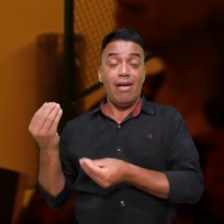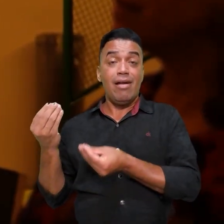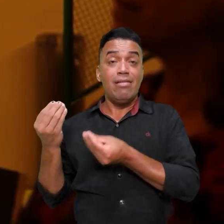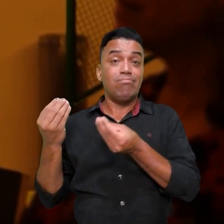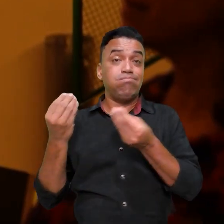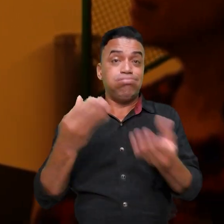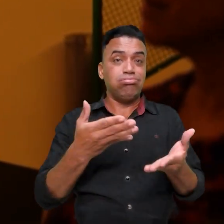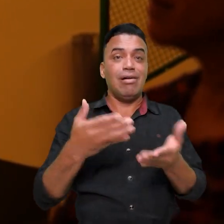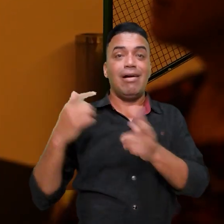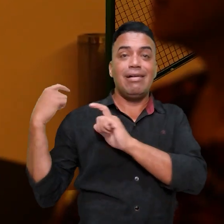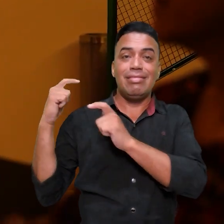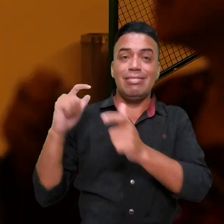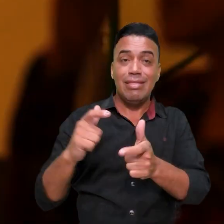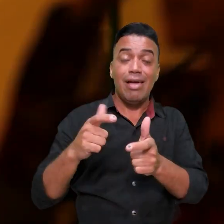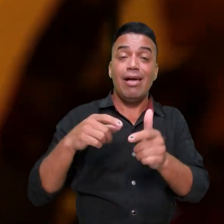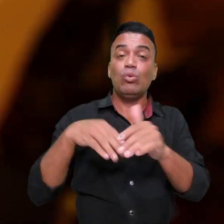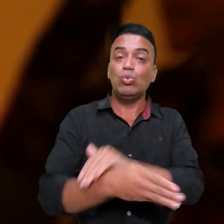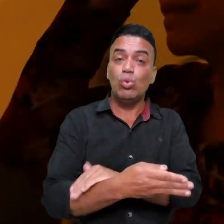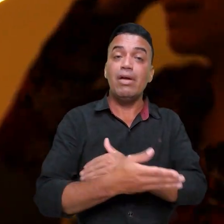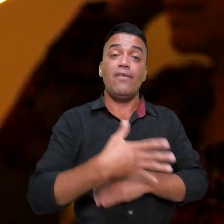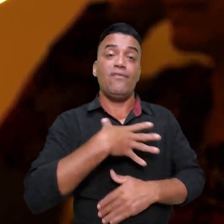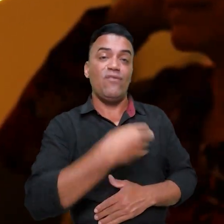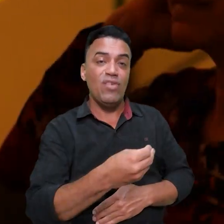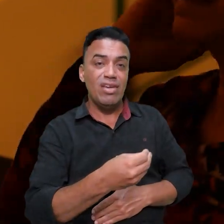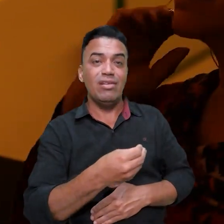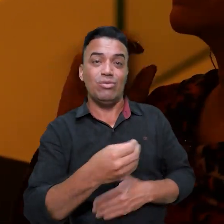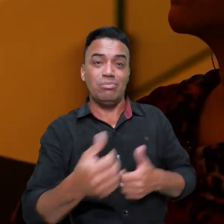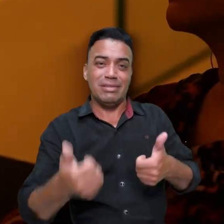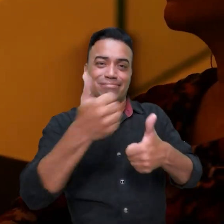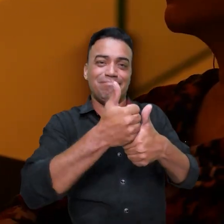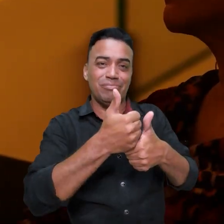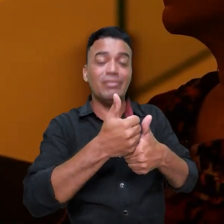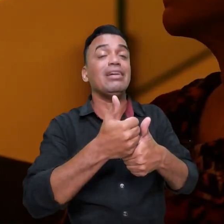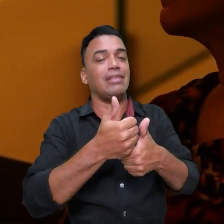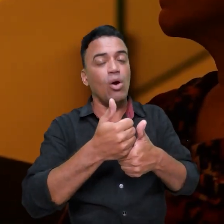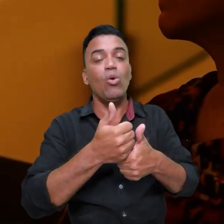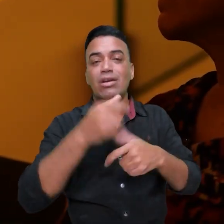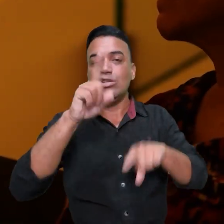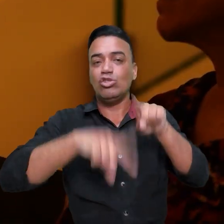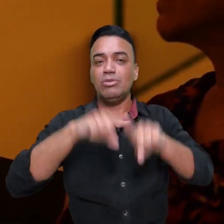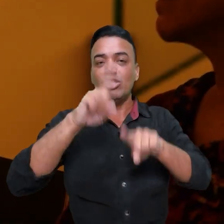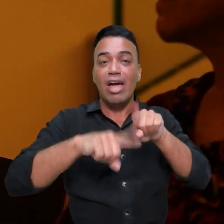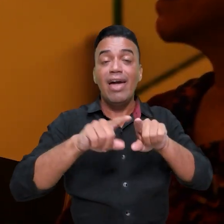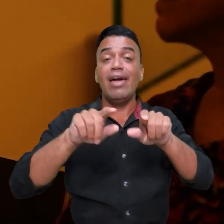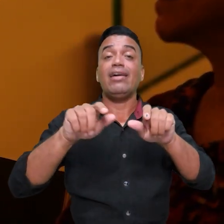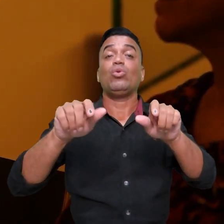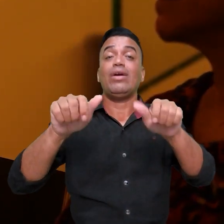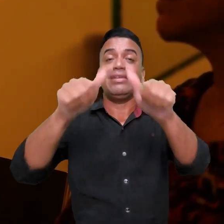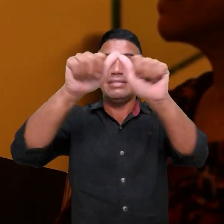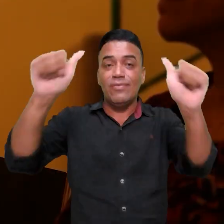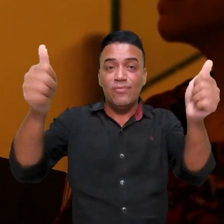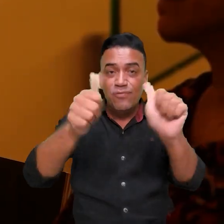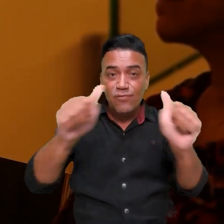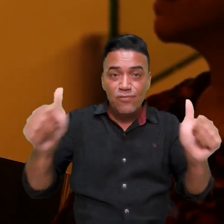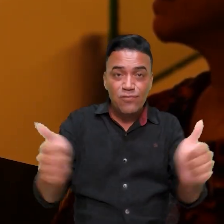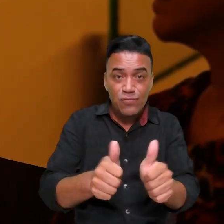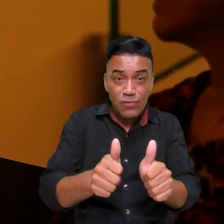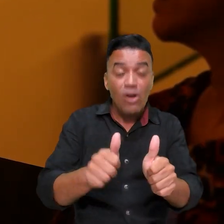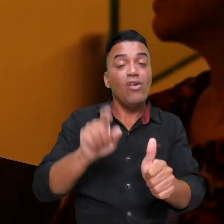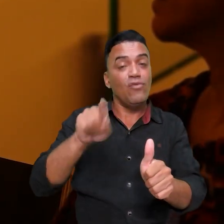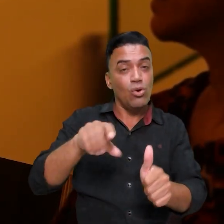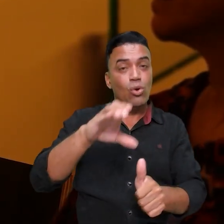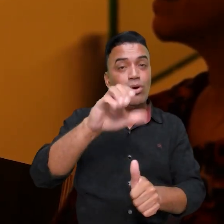ou para o sucessor. Então, esse objeto tem esse formato. Então, esse formato foi o